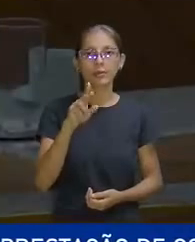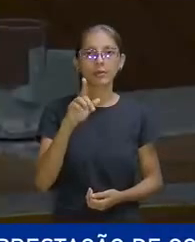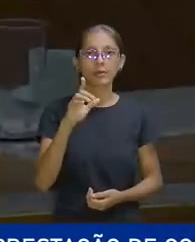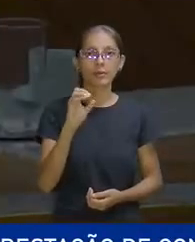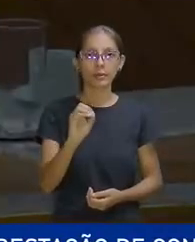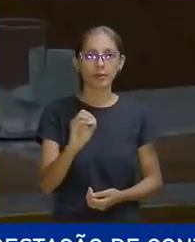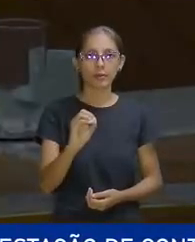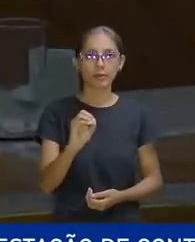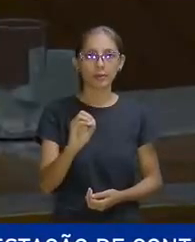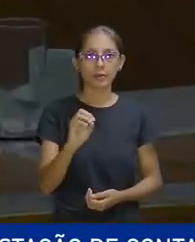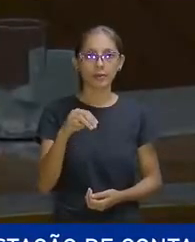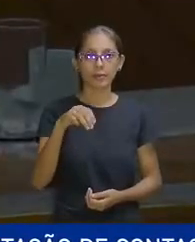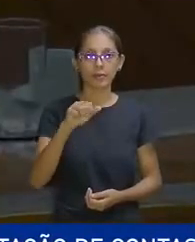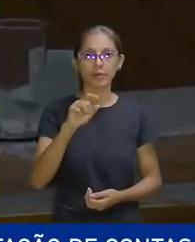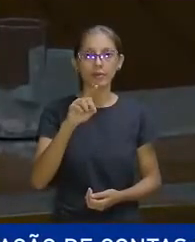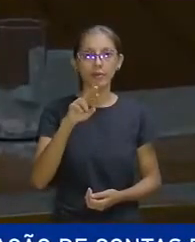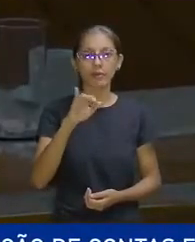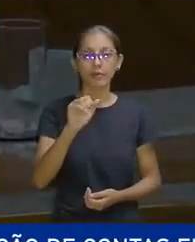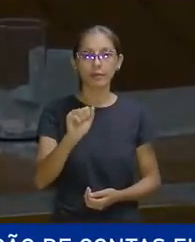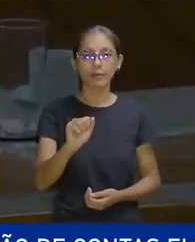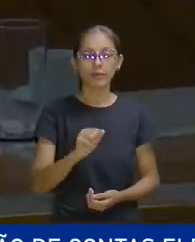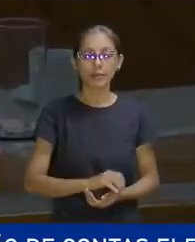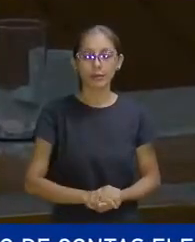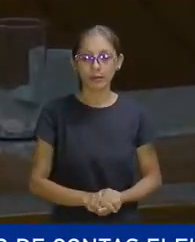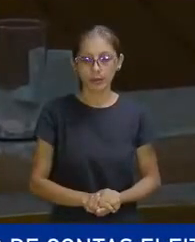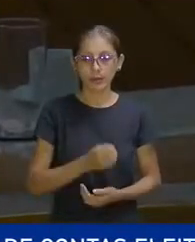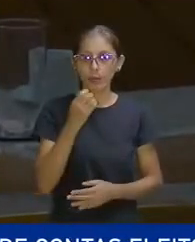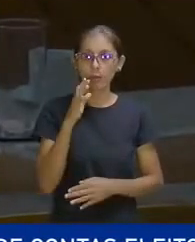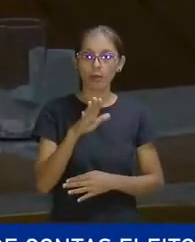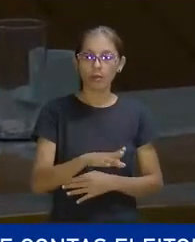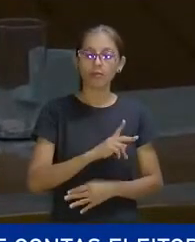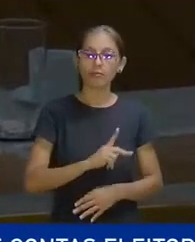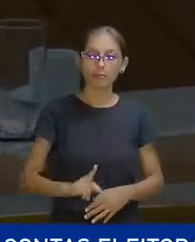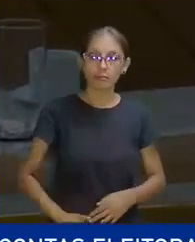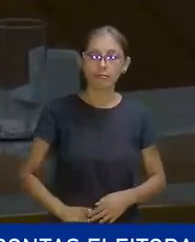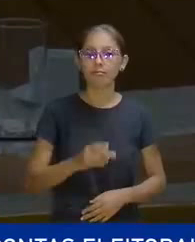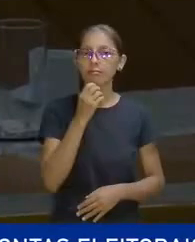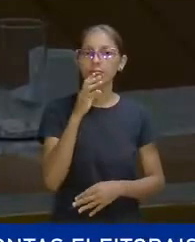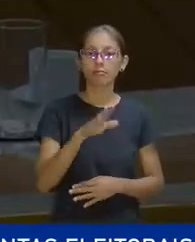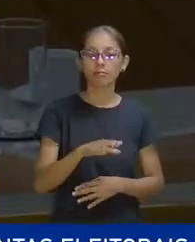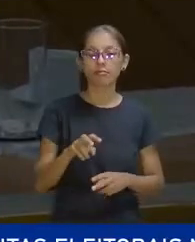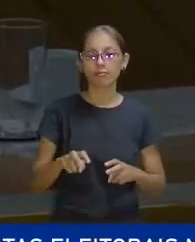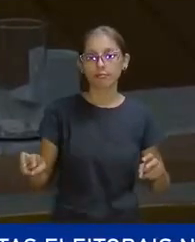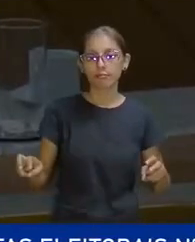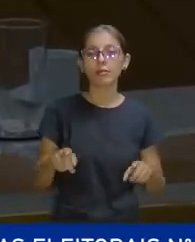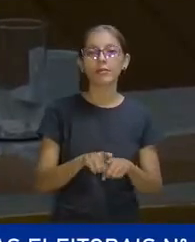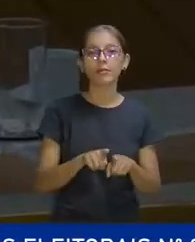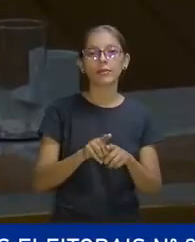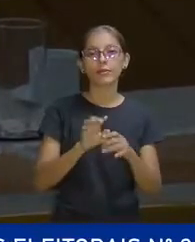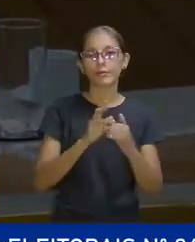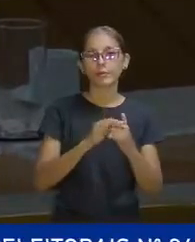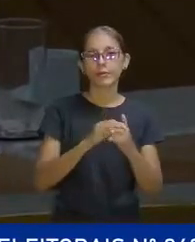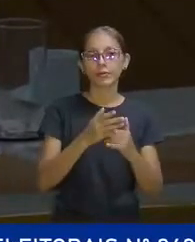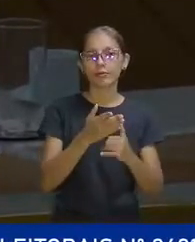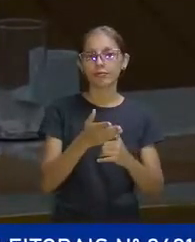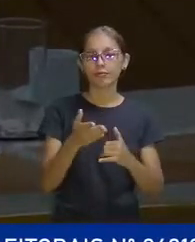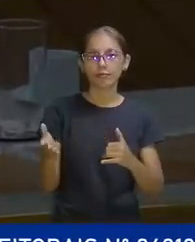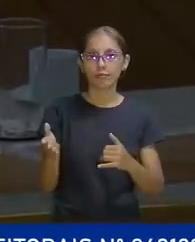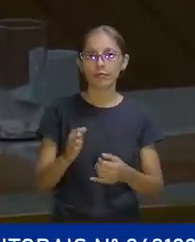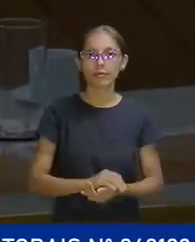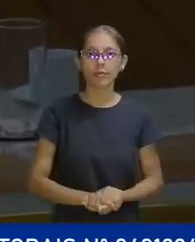senhora procuradora, advogado, todos que nos acompanham, serventuários. Senhor presidente, esse processo